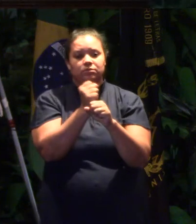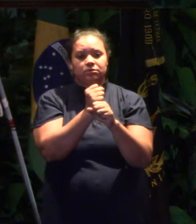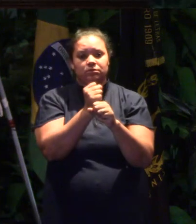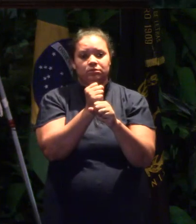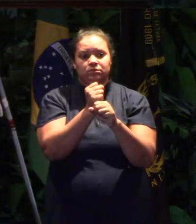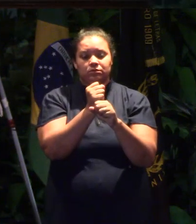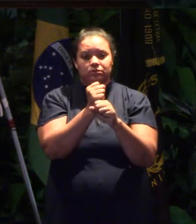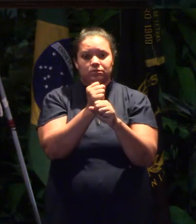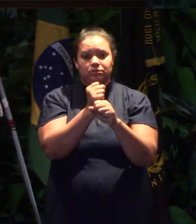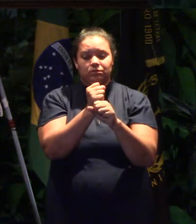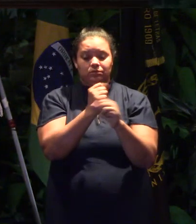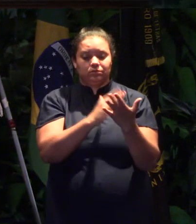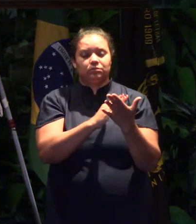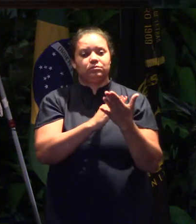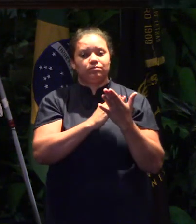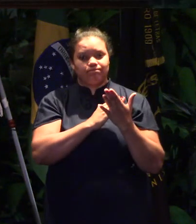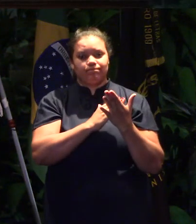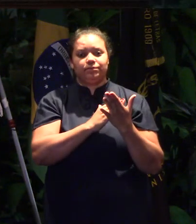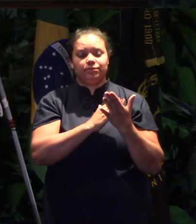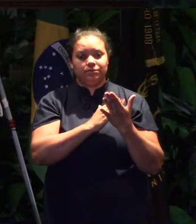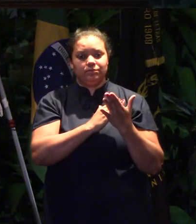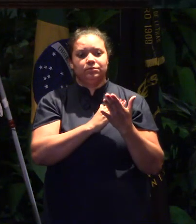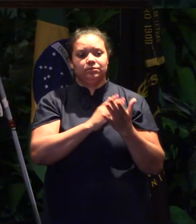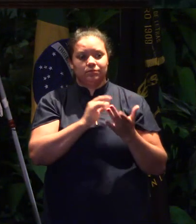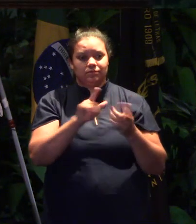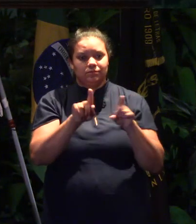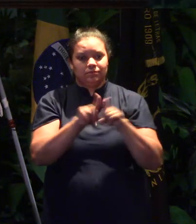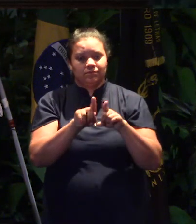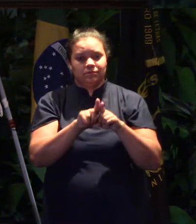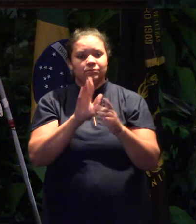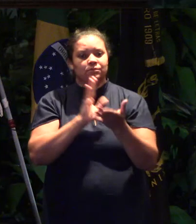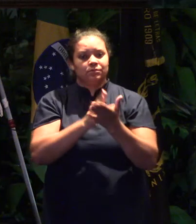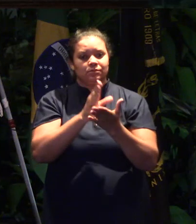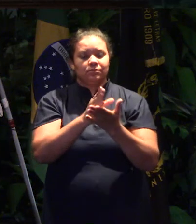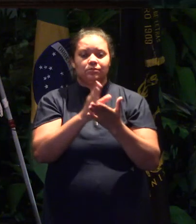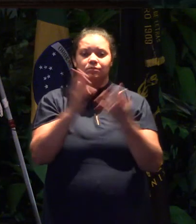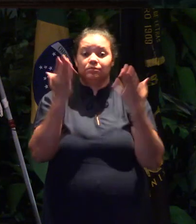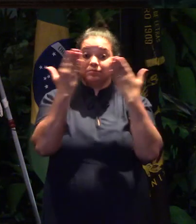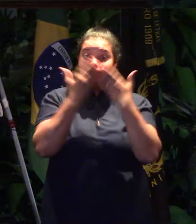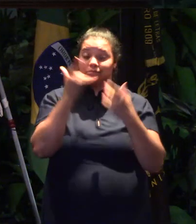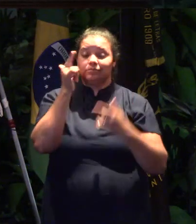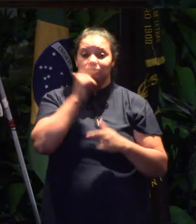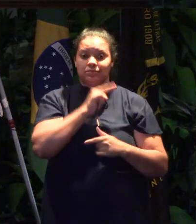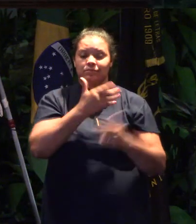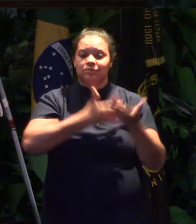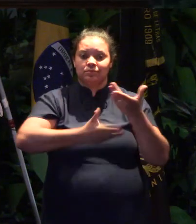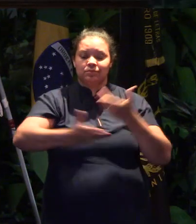a tecnologia que trouxe, né, e continua trazendo o universo de pessoas com deficiência visual